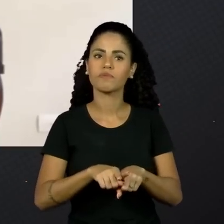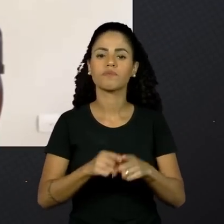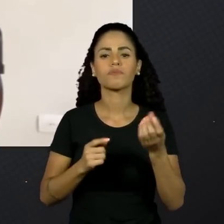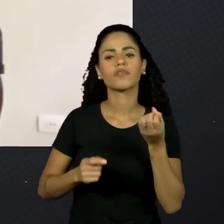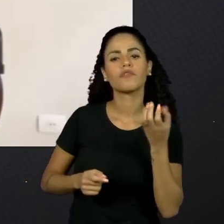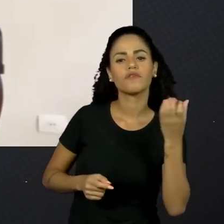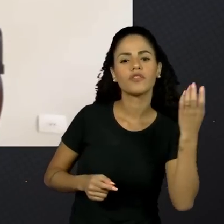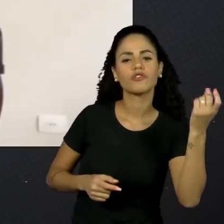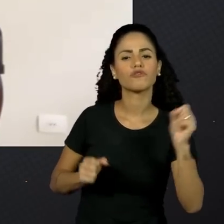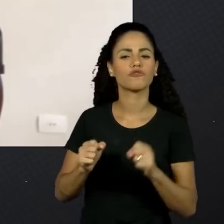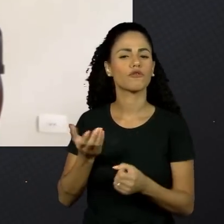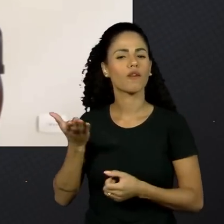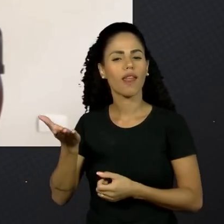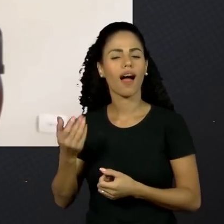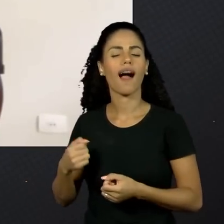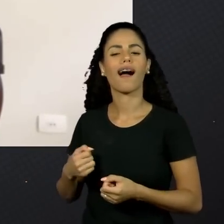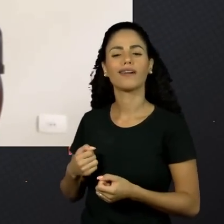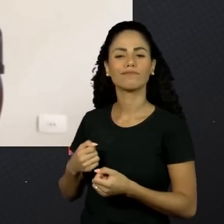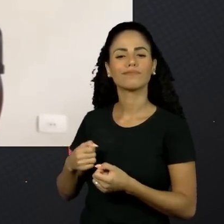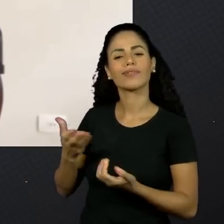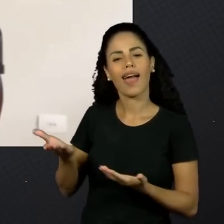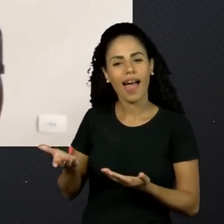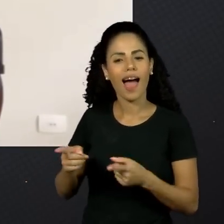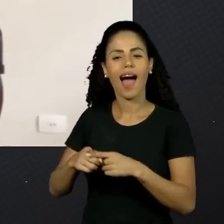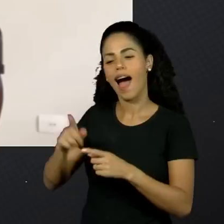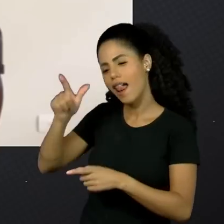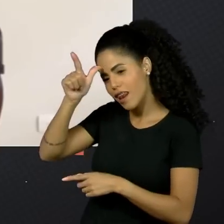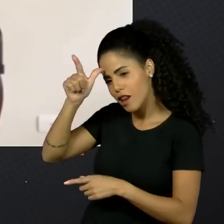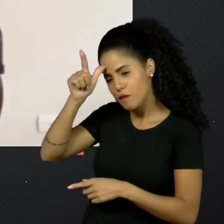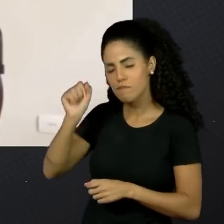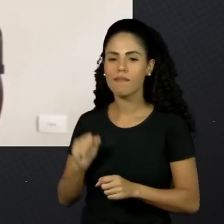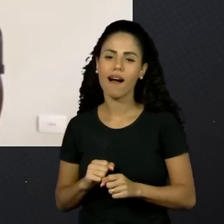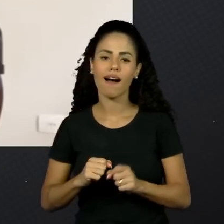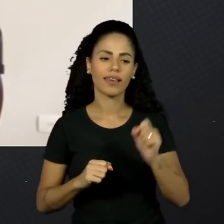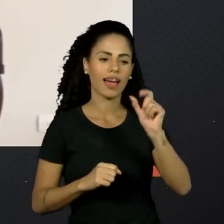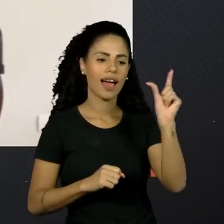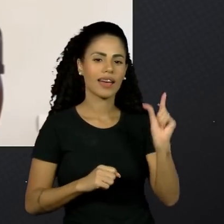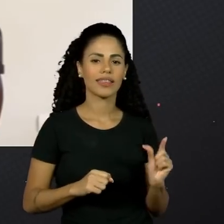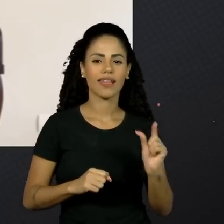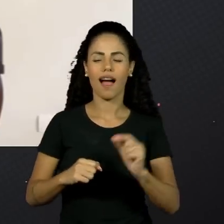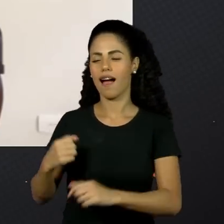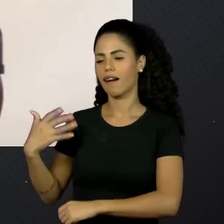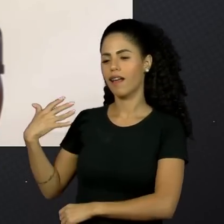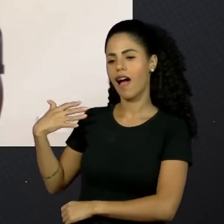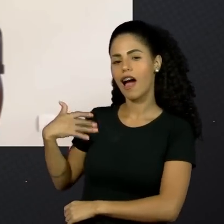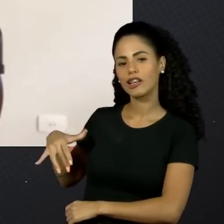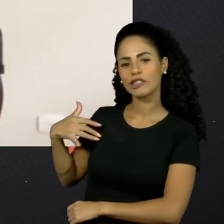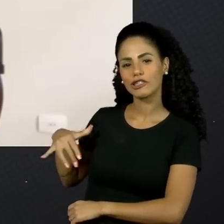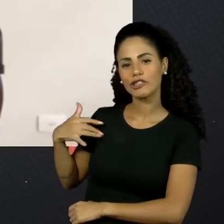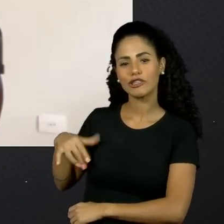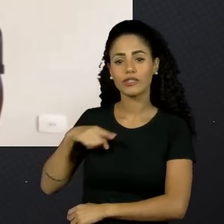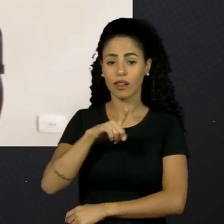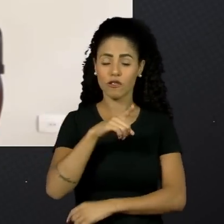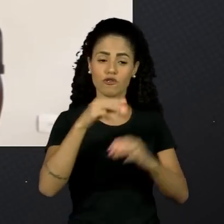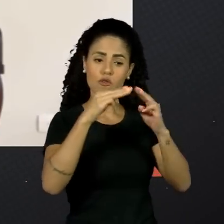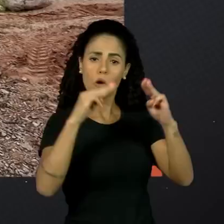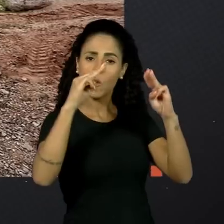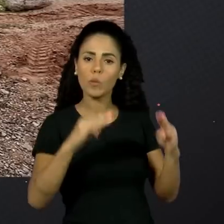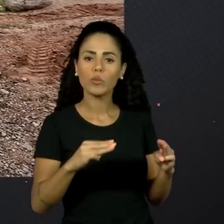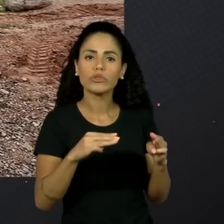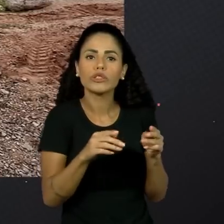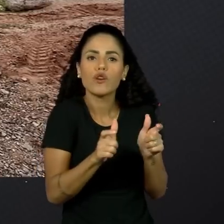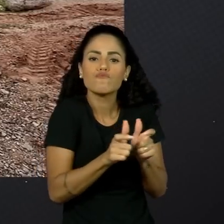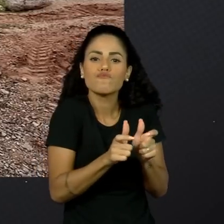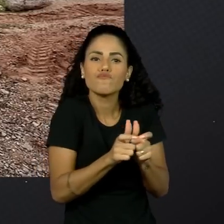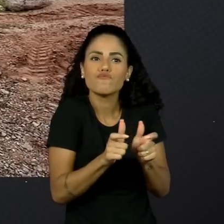a Alemanha, para Itália, até para a Argentina. Nós fomos num museu, pequeno museu que tem,